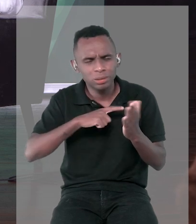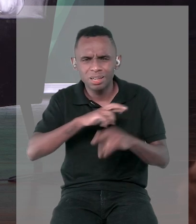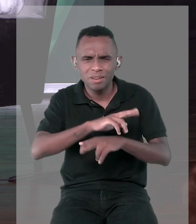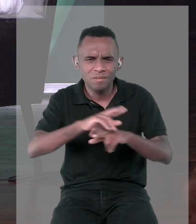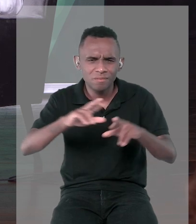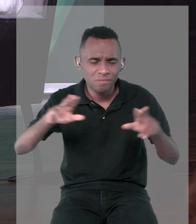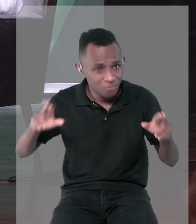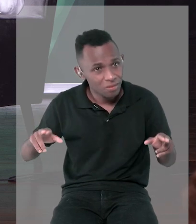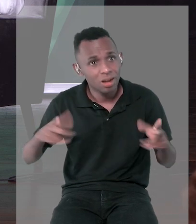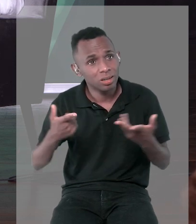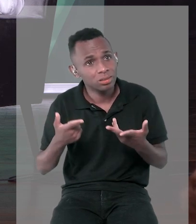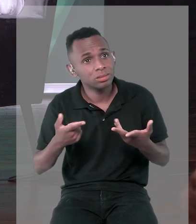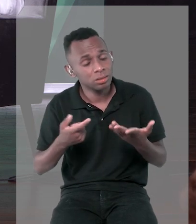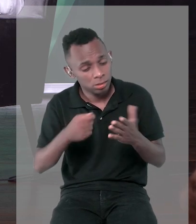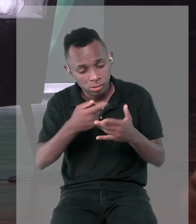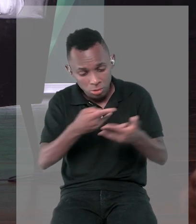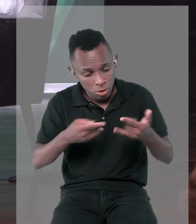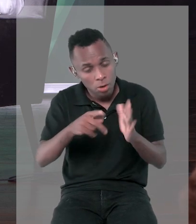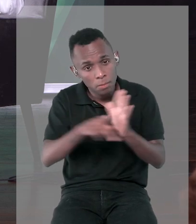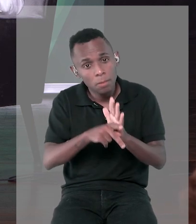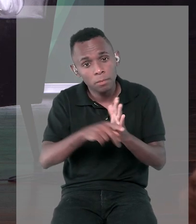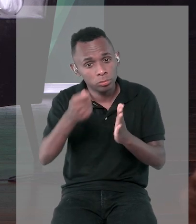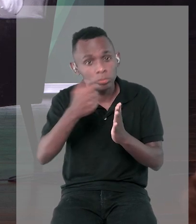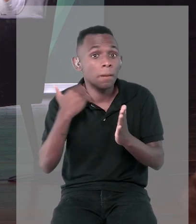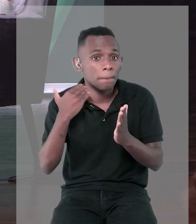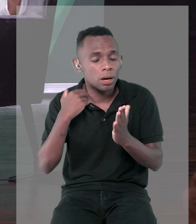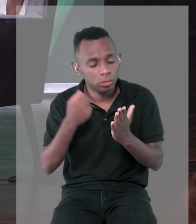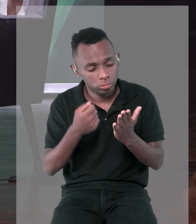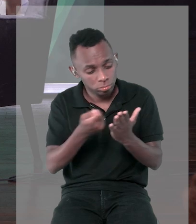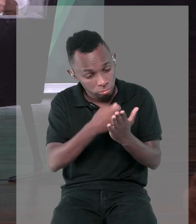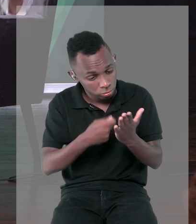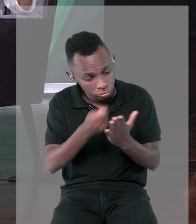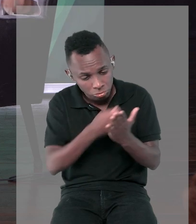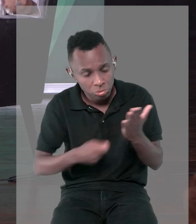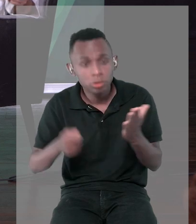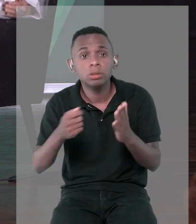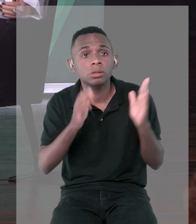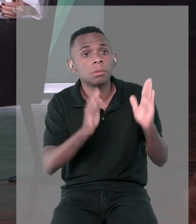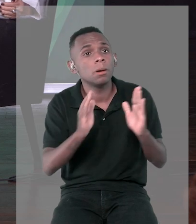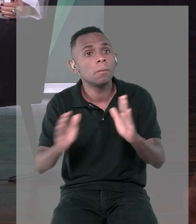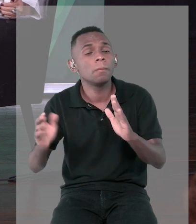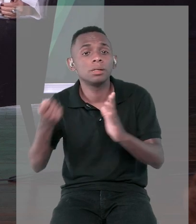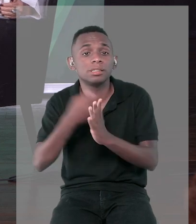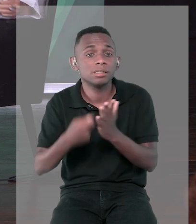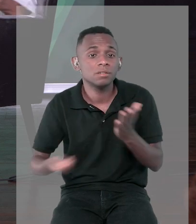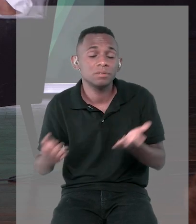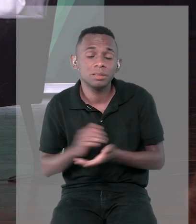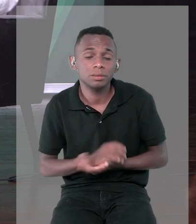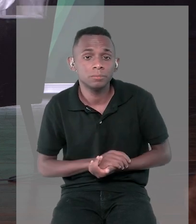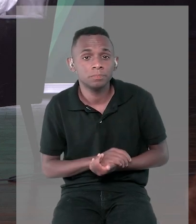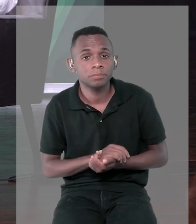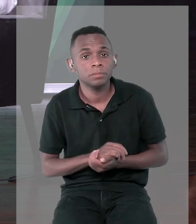várias coisas da Macabeia, da Hora da Estrela, em talão de cheque. Né? Então, a gente sabe, ela escrevia por fragmentos.